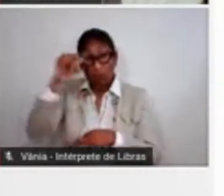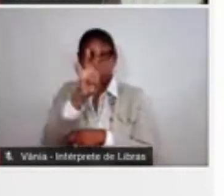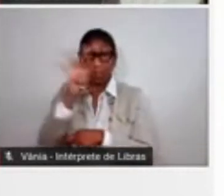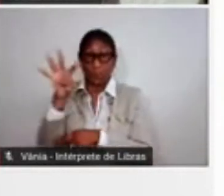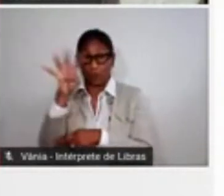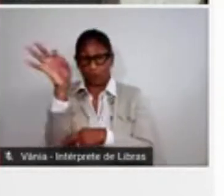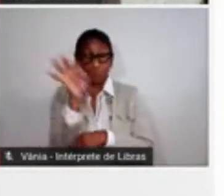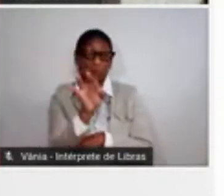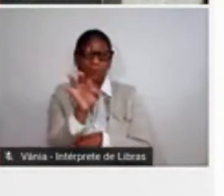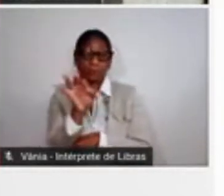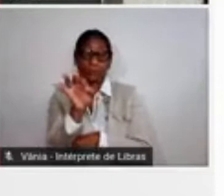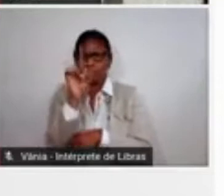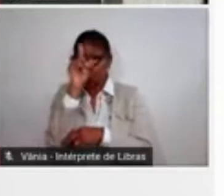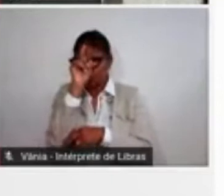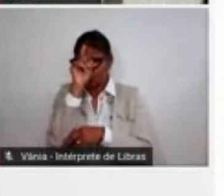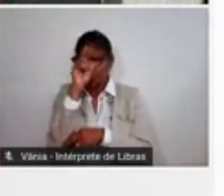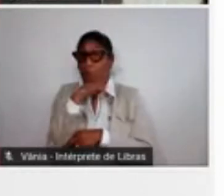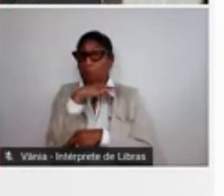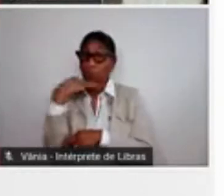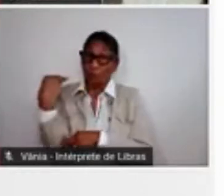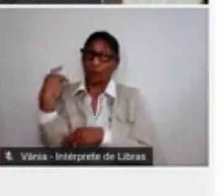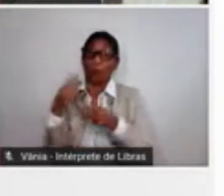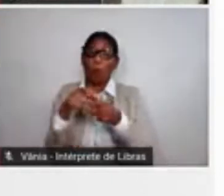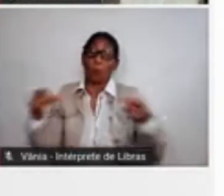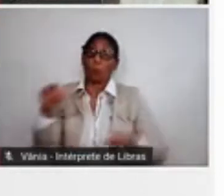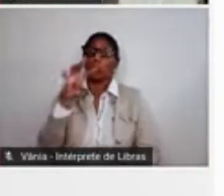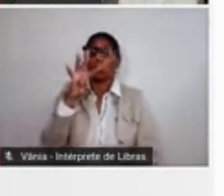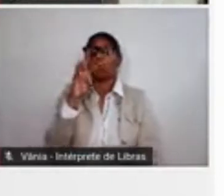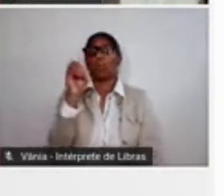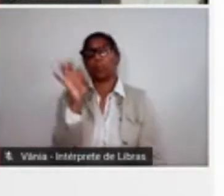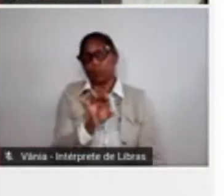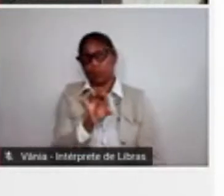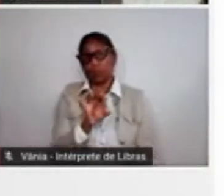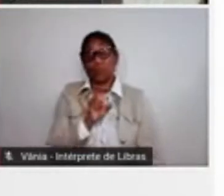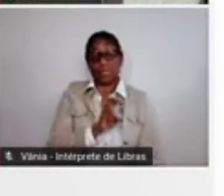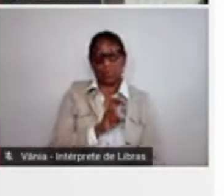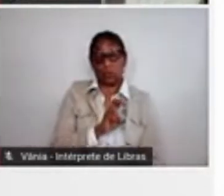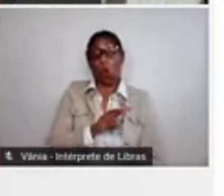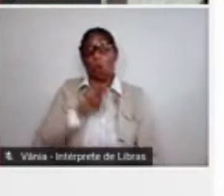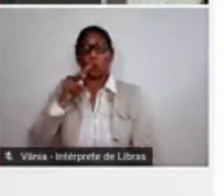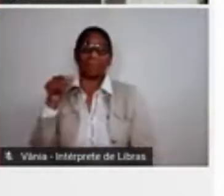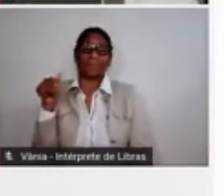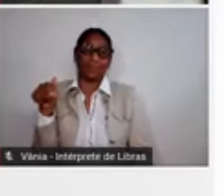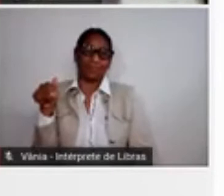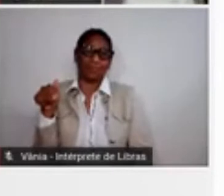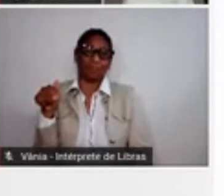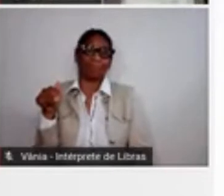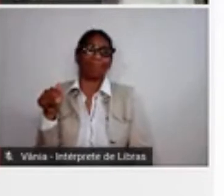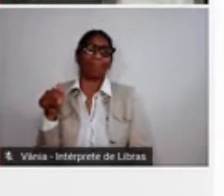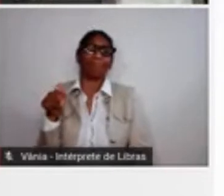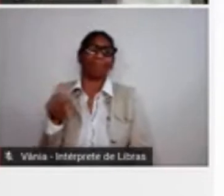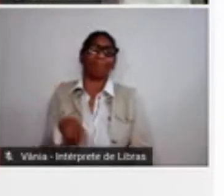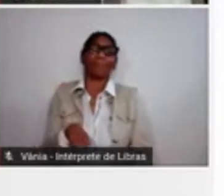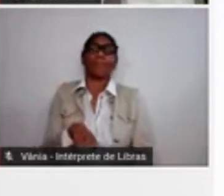região de Palmeira das Missões, óbitos tiveram um aumento de 40%, de 5 para 7, e hospitalizações proporcionalmente à população saíram de 8